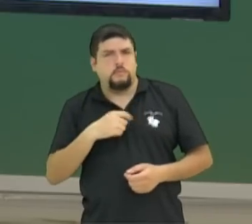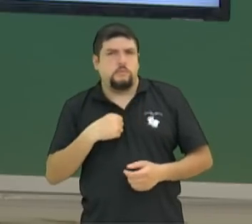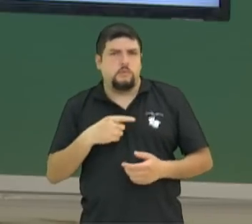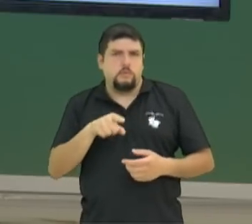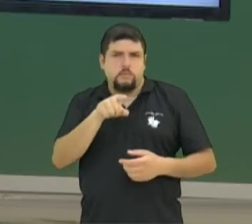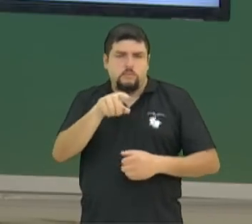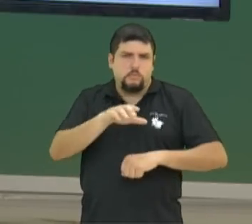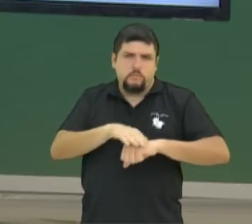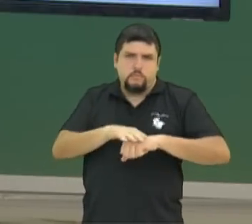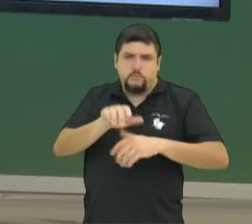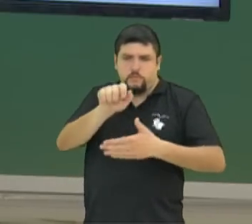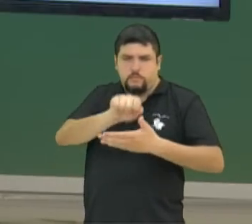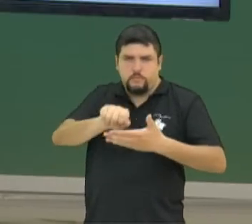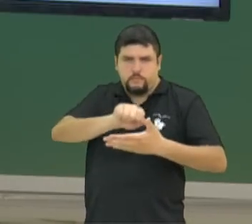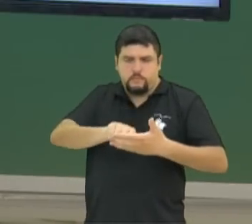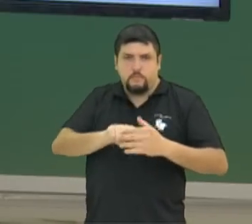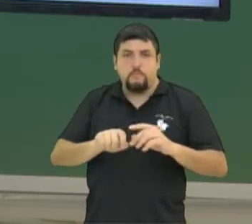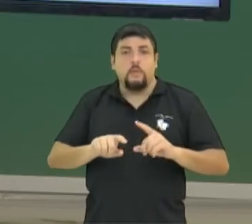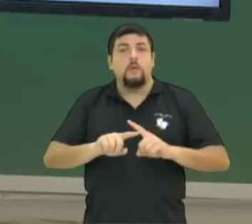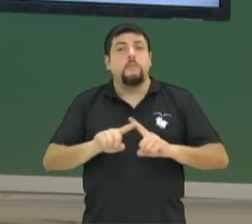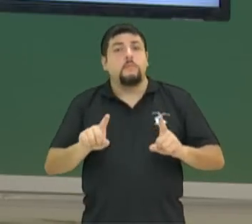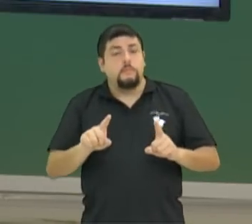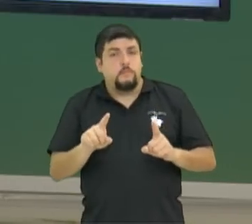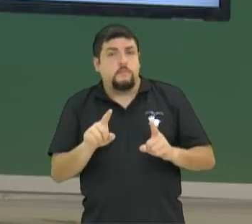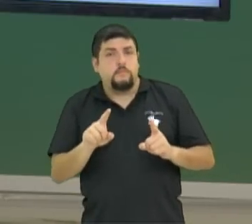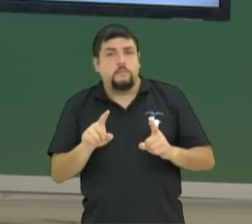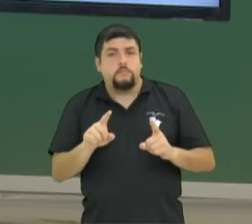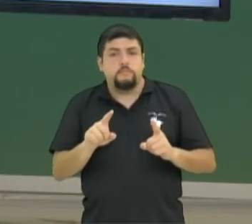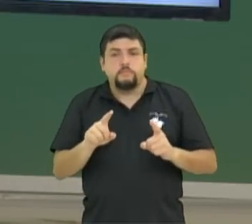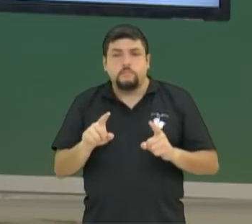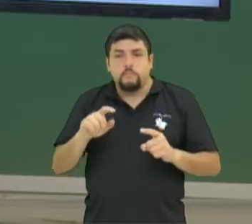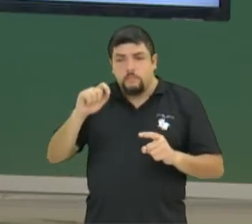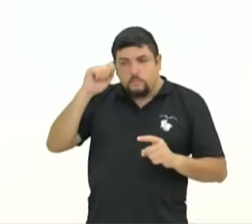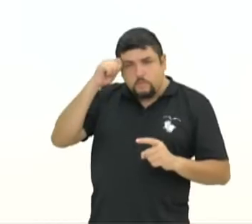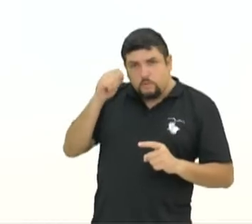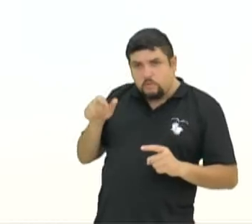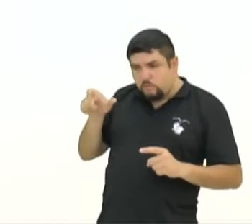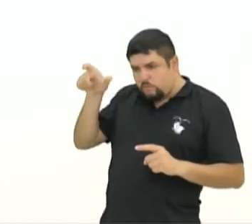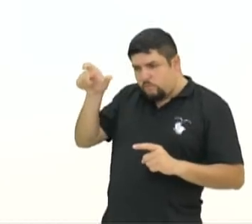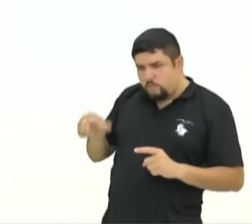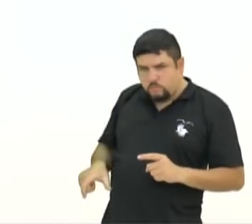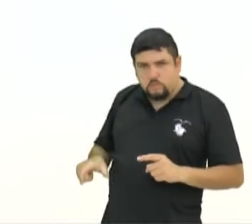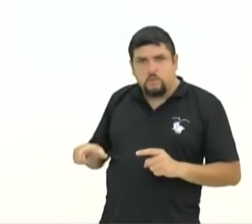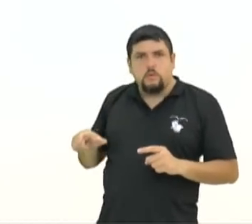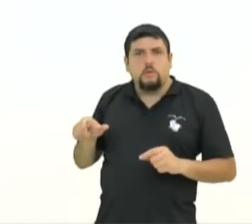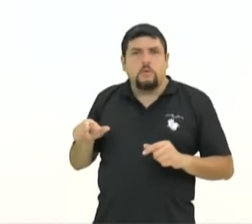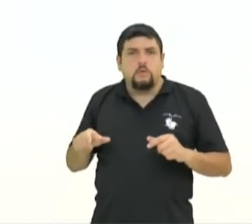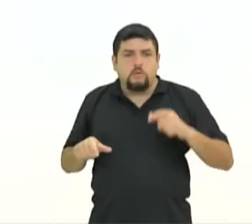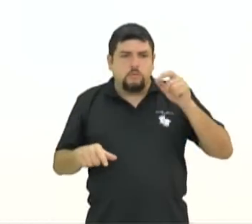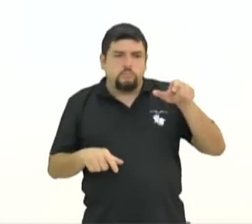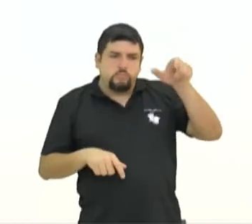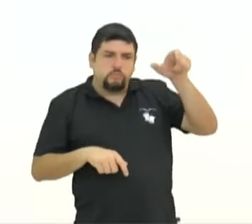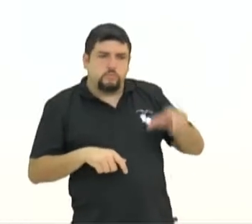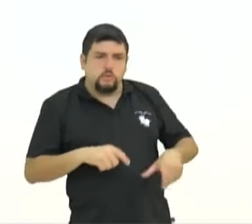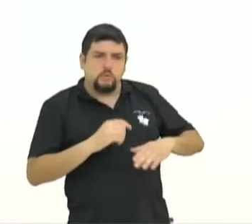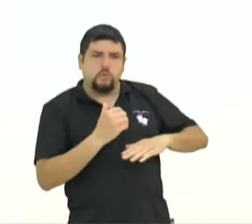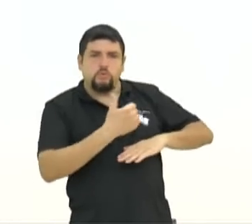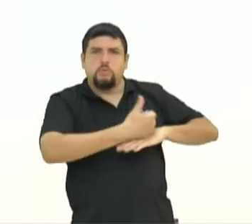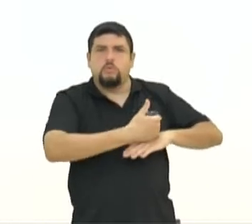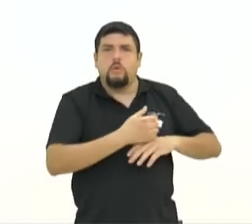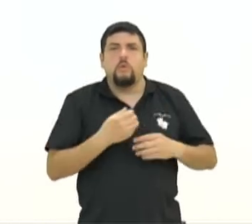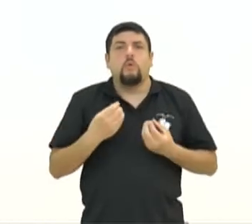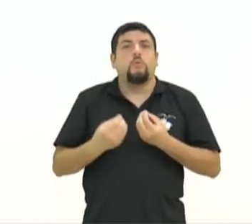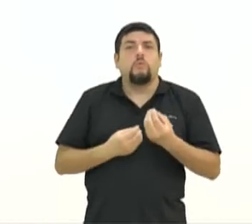aí, mas não esqueçam, as relações entre os escravizados e os senhores foram marcadas por sentimentos e